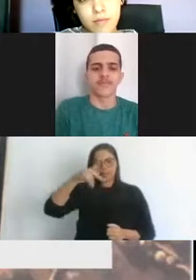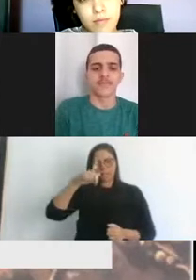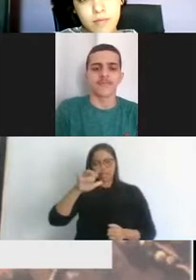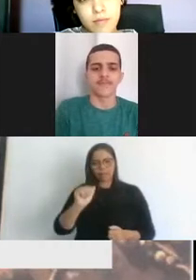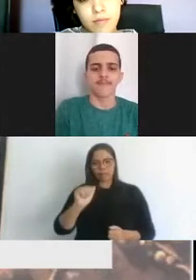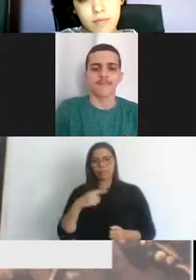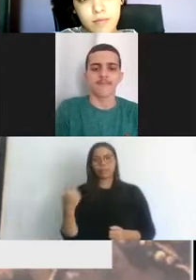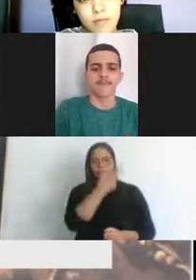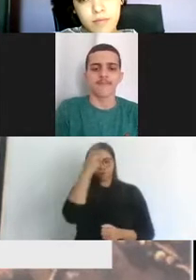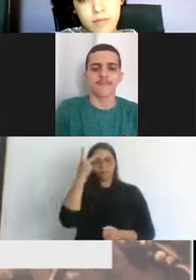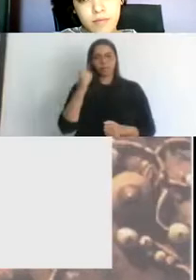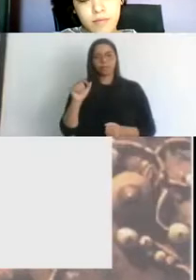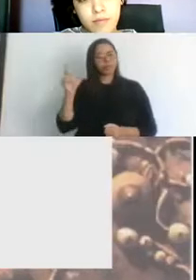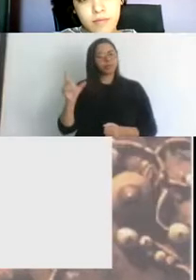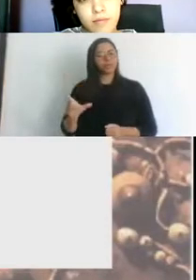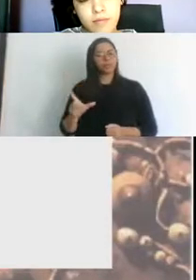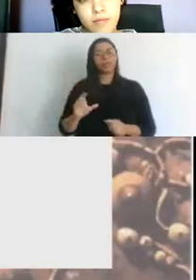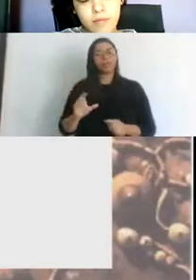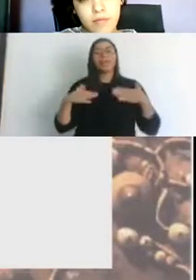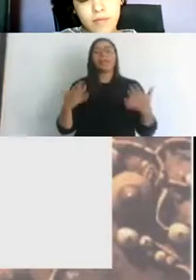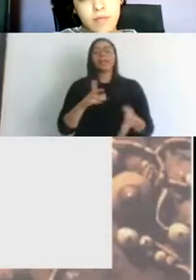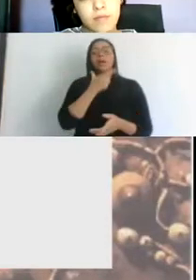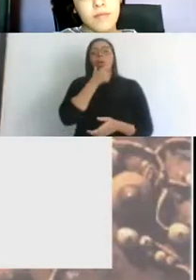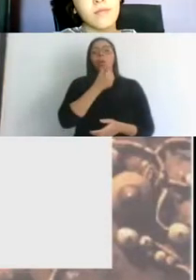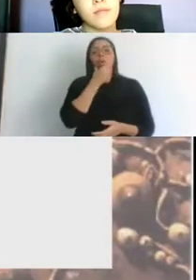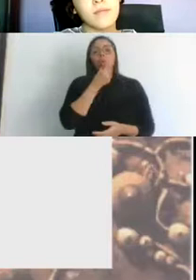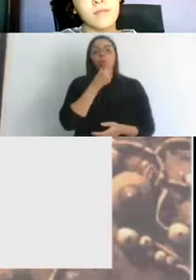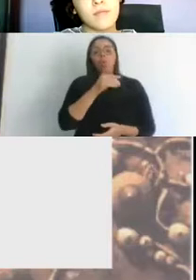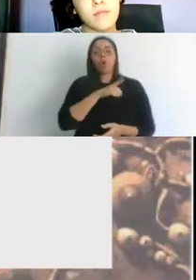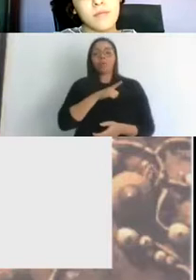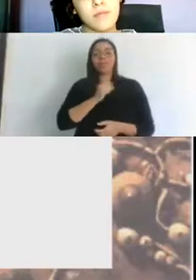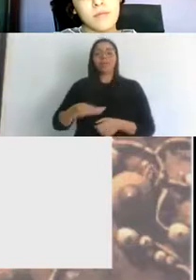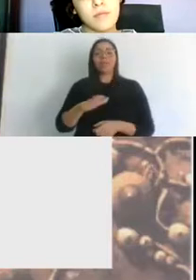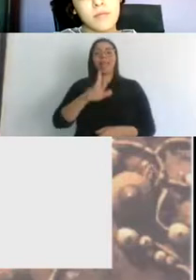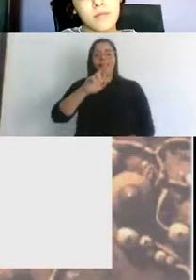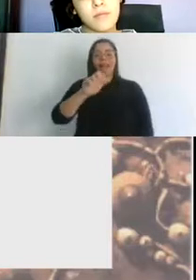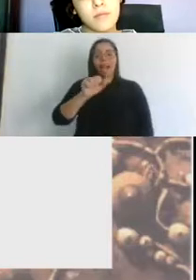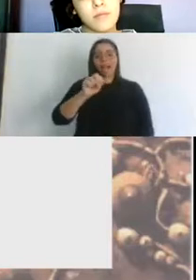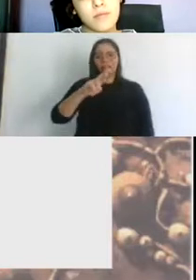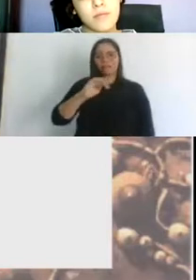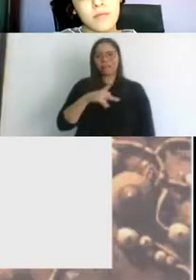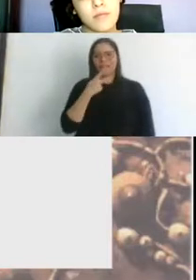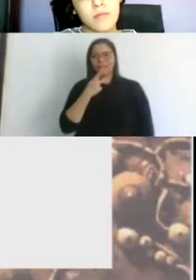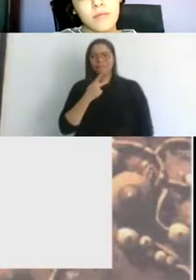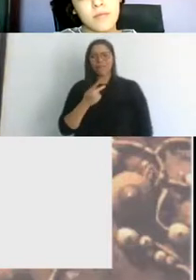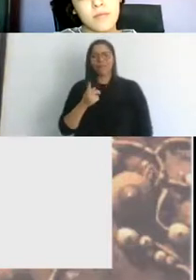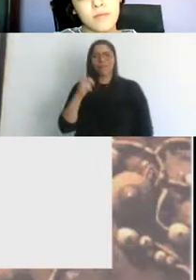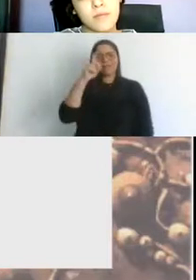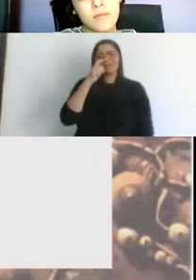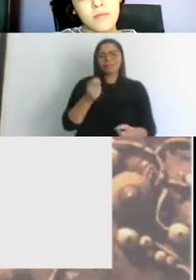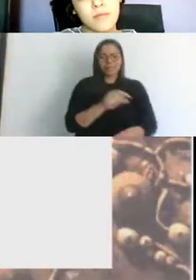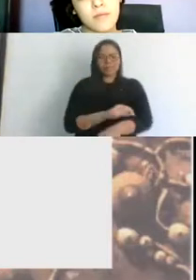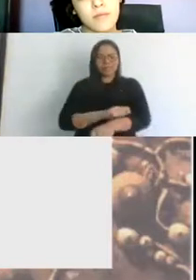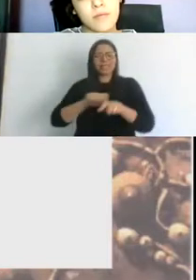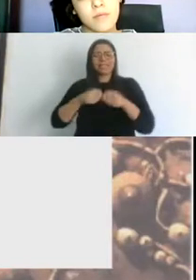lista de presença aí então o Eduardo ele some ele vai falar trazer um conceito de rastros porque ele diz o seguinte é impossível gente apagar cicatrizes do